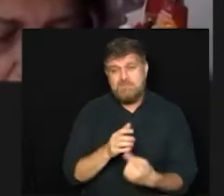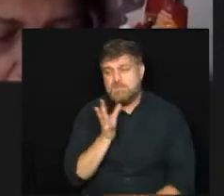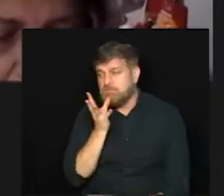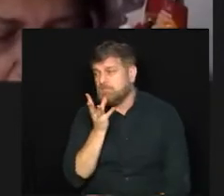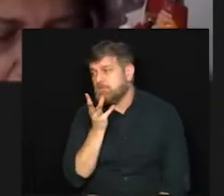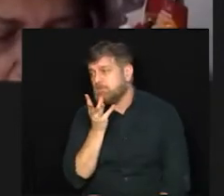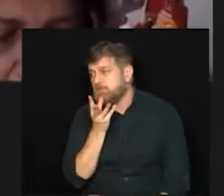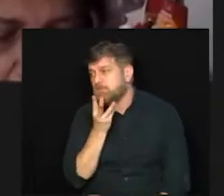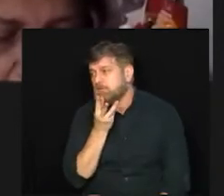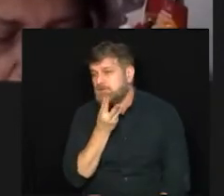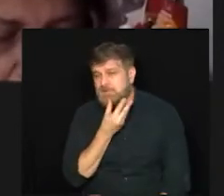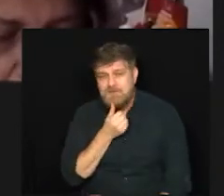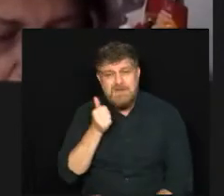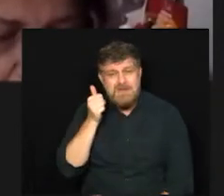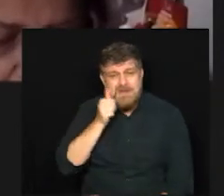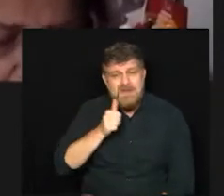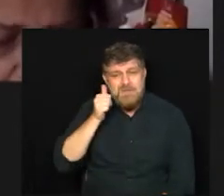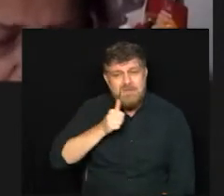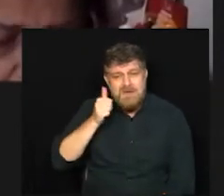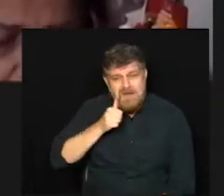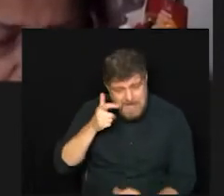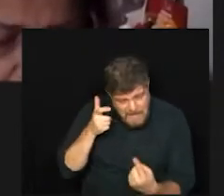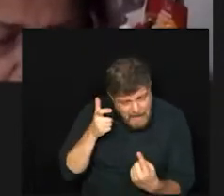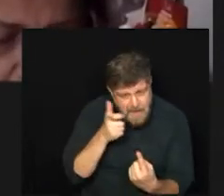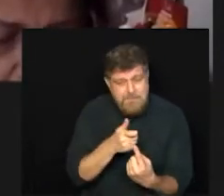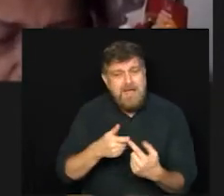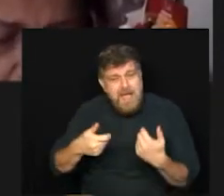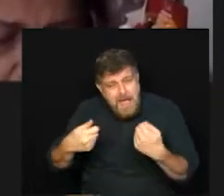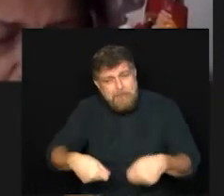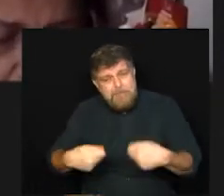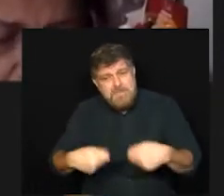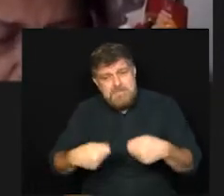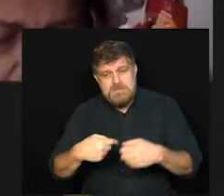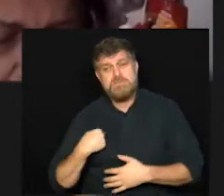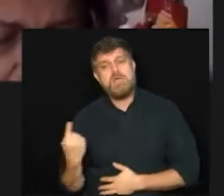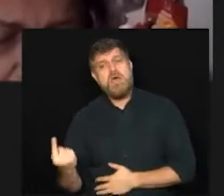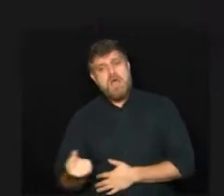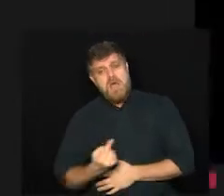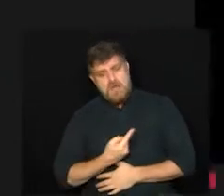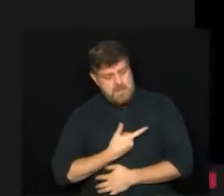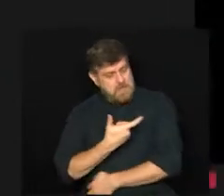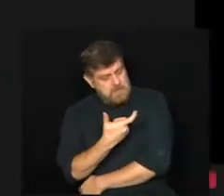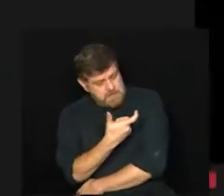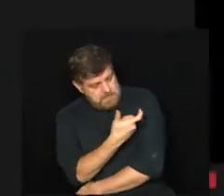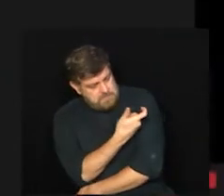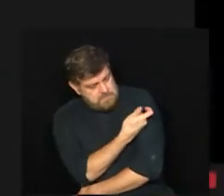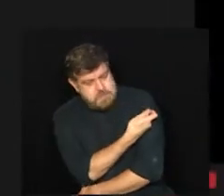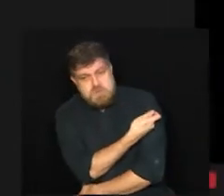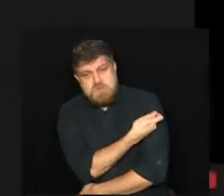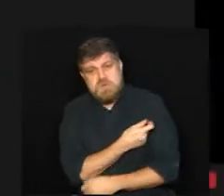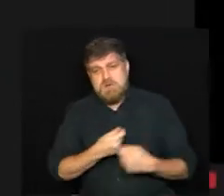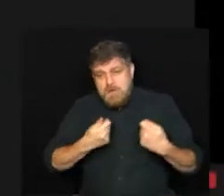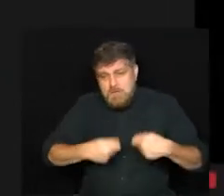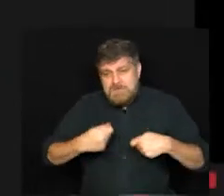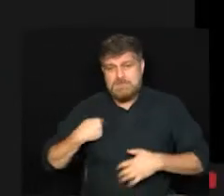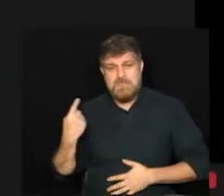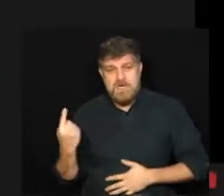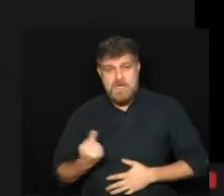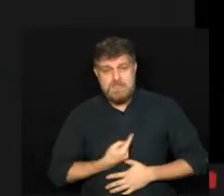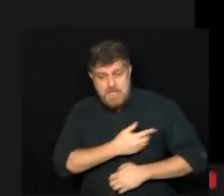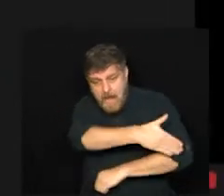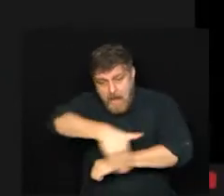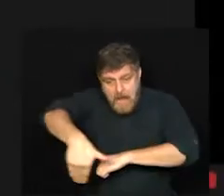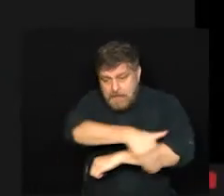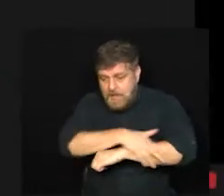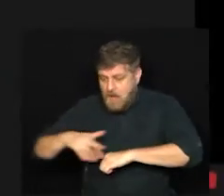as mulheres precisam ser vacinadas, por exemplo, nós precisamos ser vacinadas, precisamos sair, ir